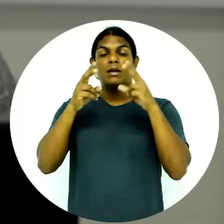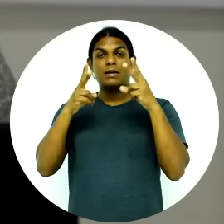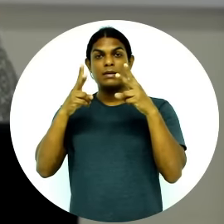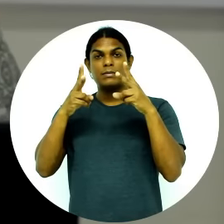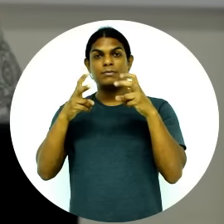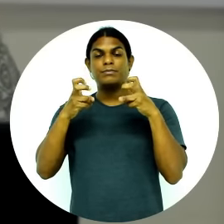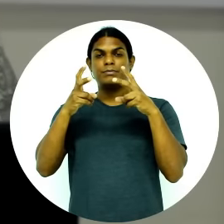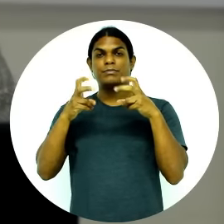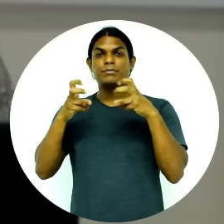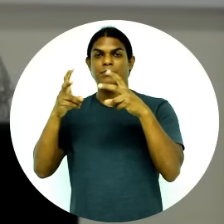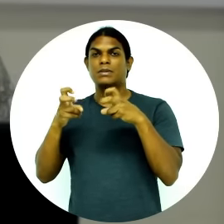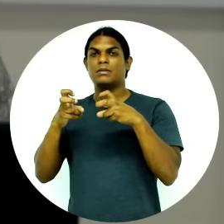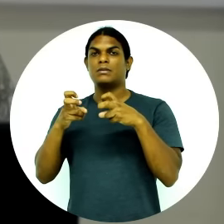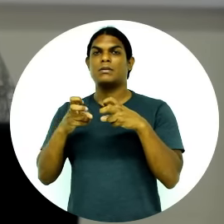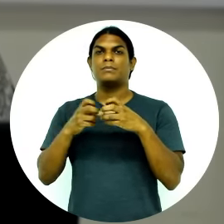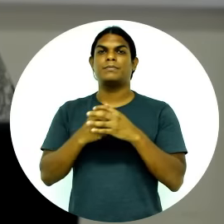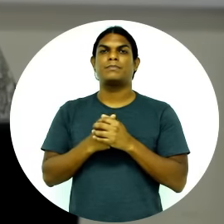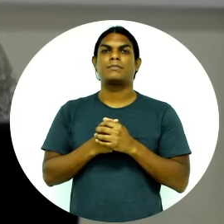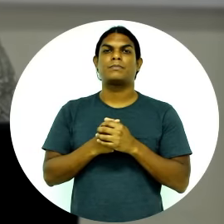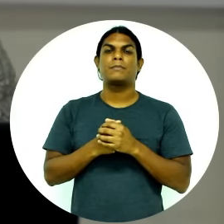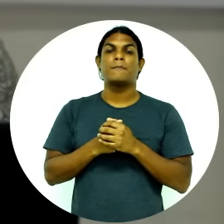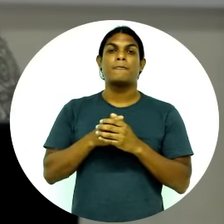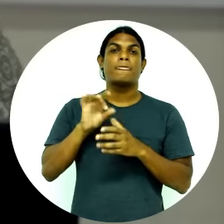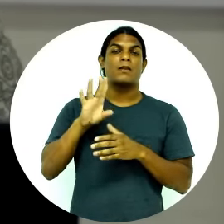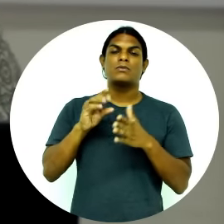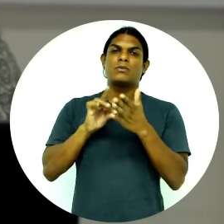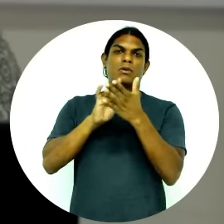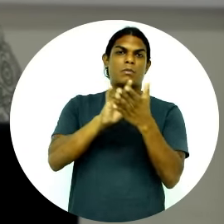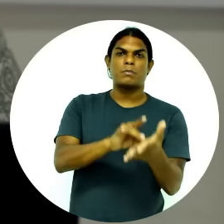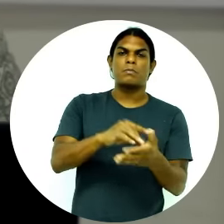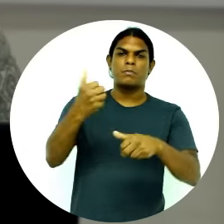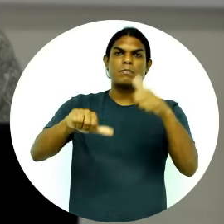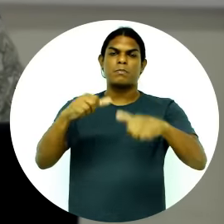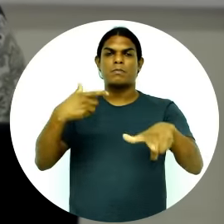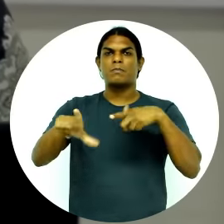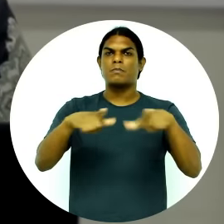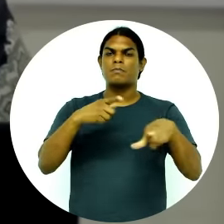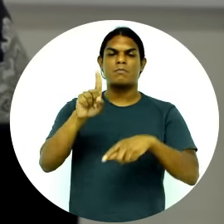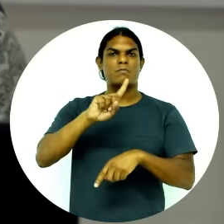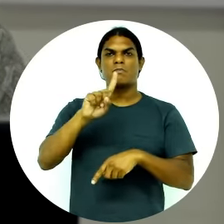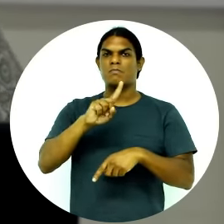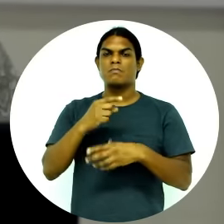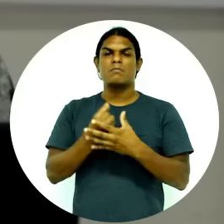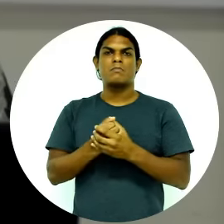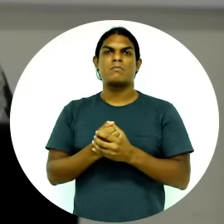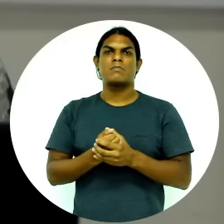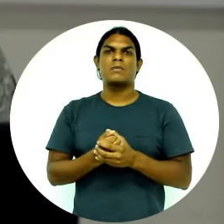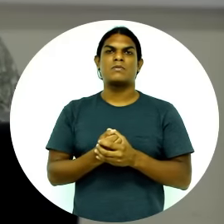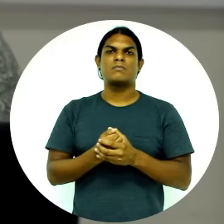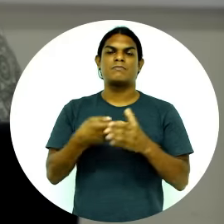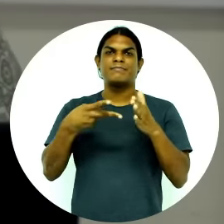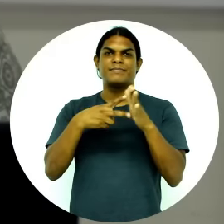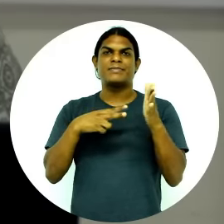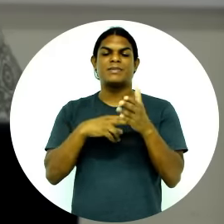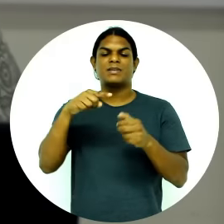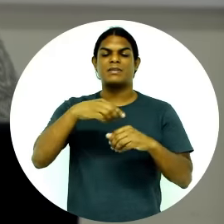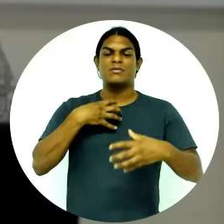passado. Supervalorização da avaliação. Acreditar que um simples instrumento de avaliação